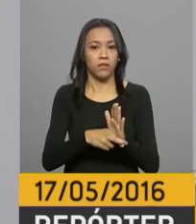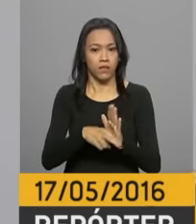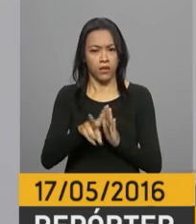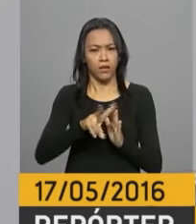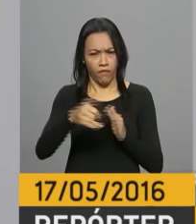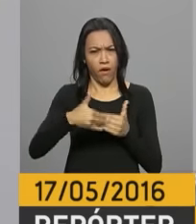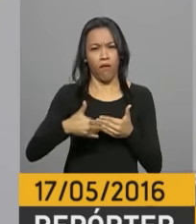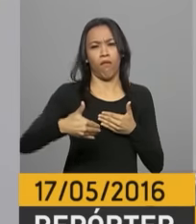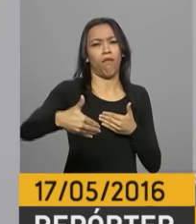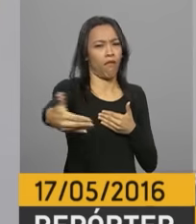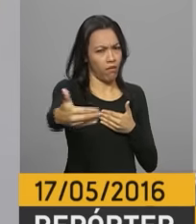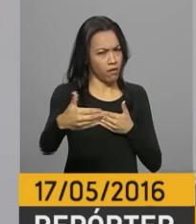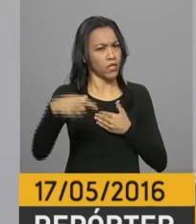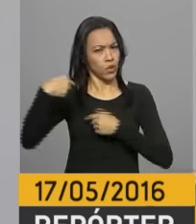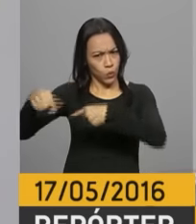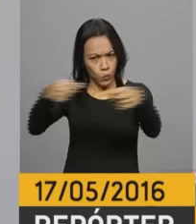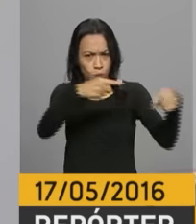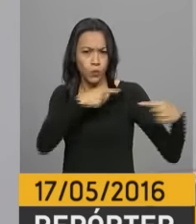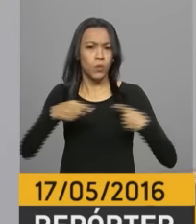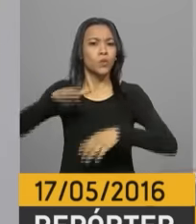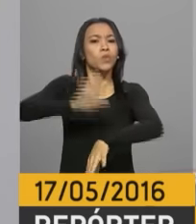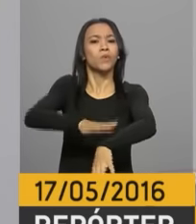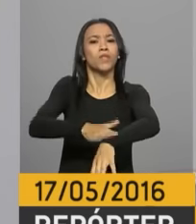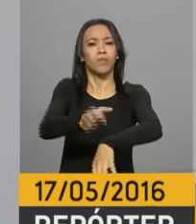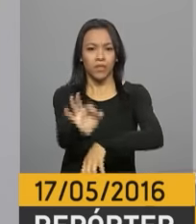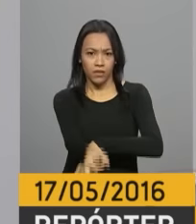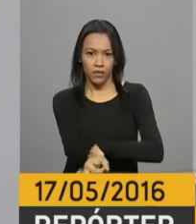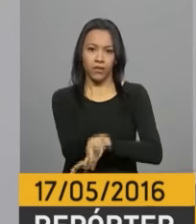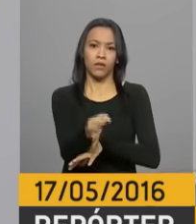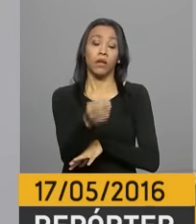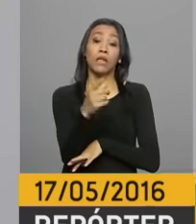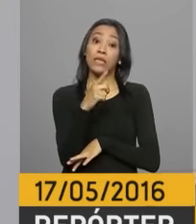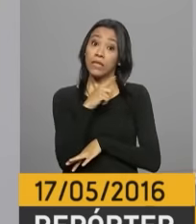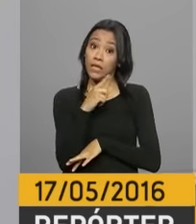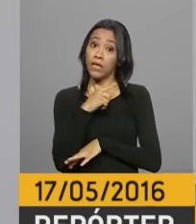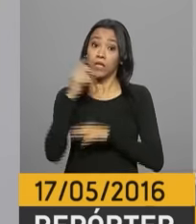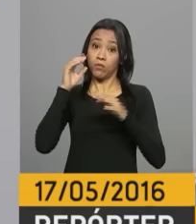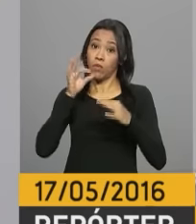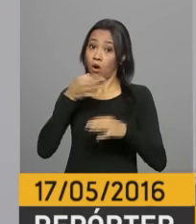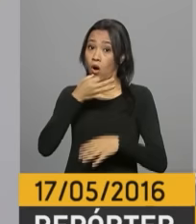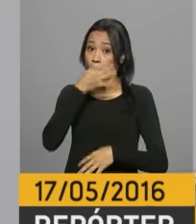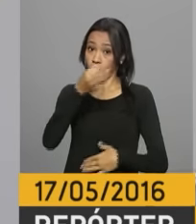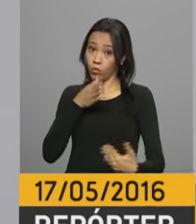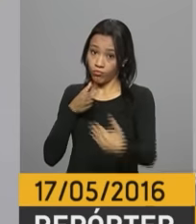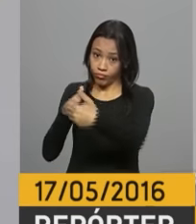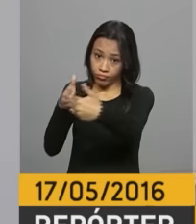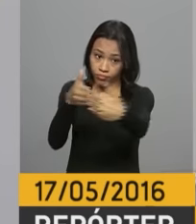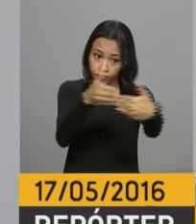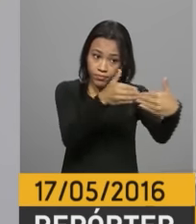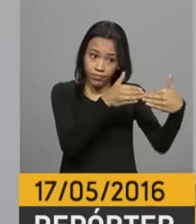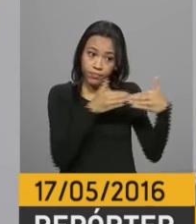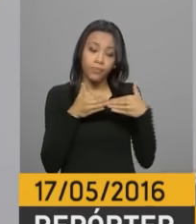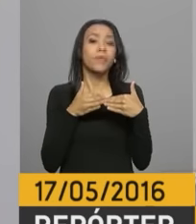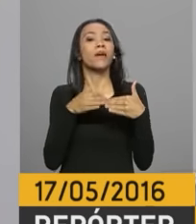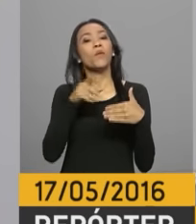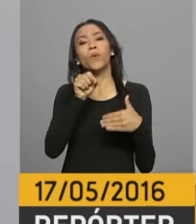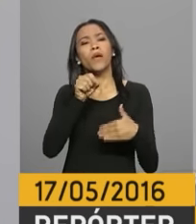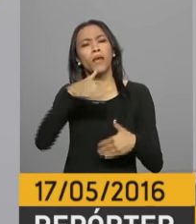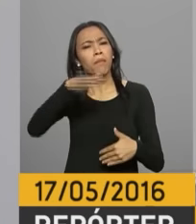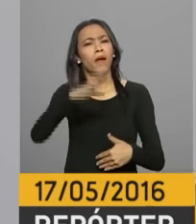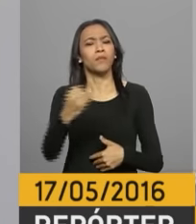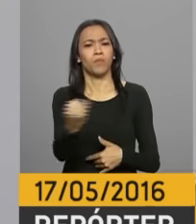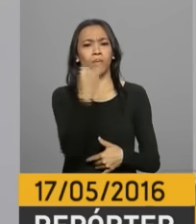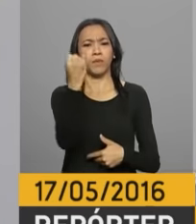Serão discutidas no devido tempo. Existe um consenso que mais importante é